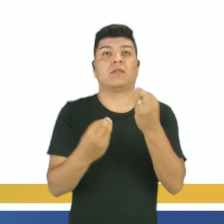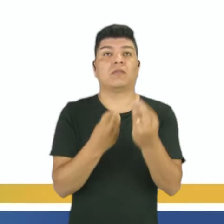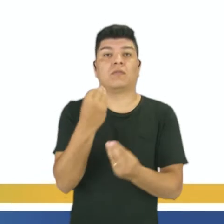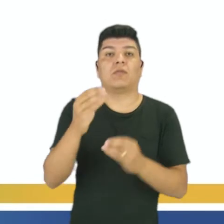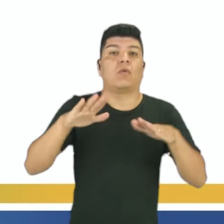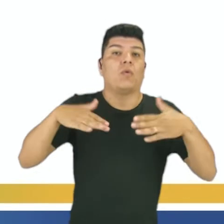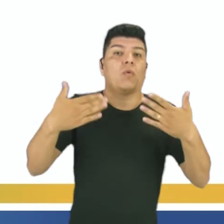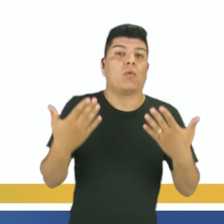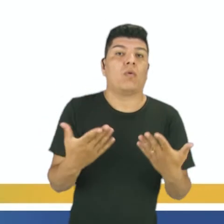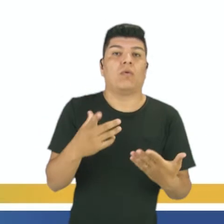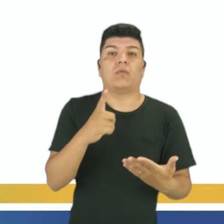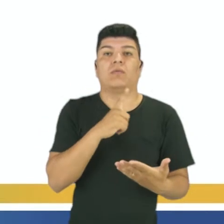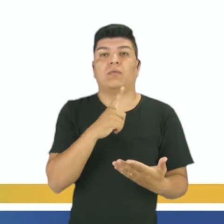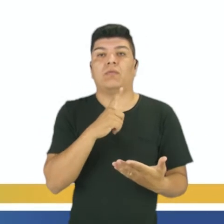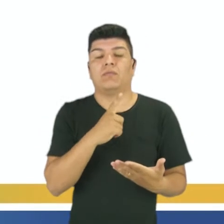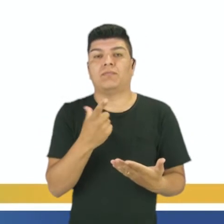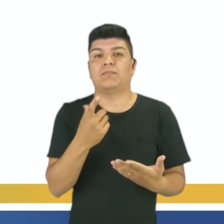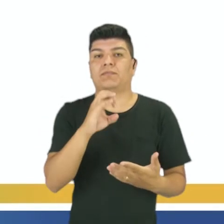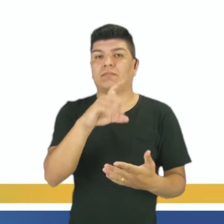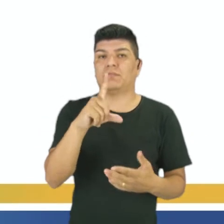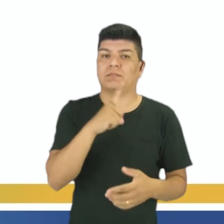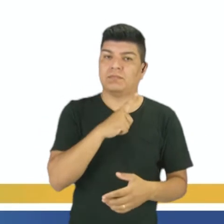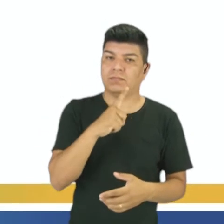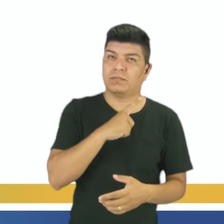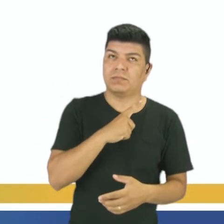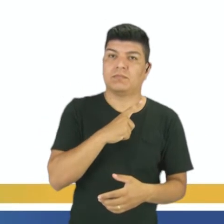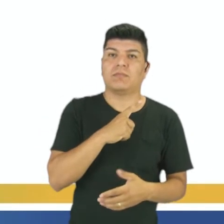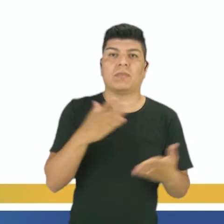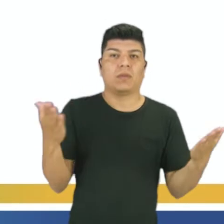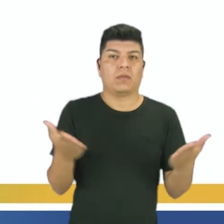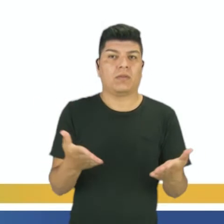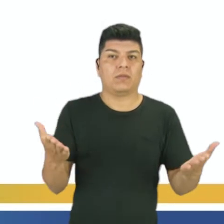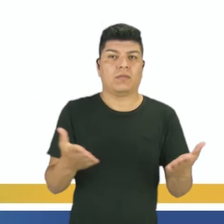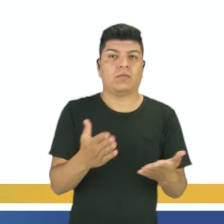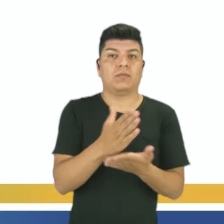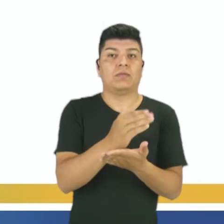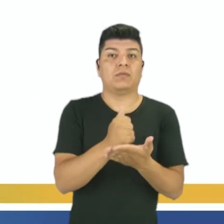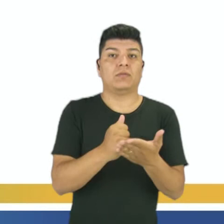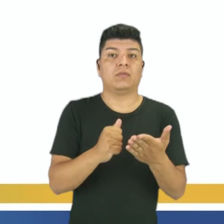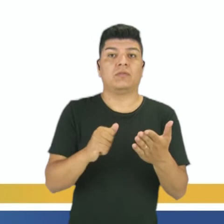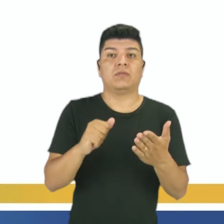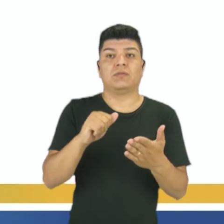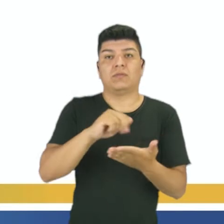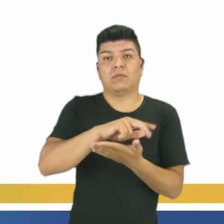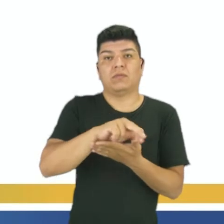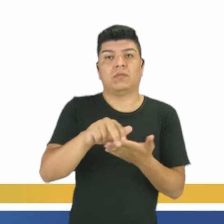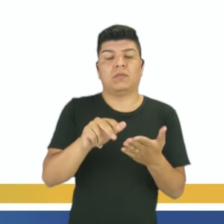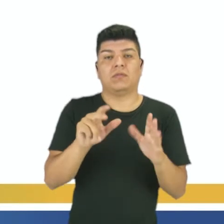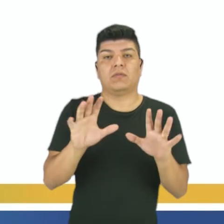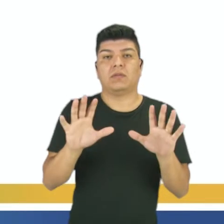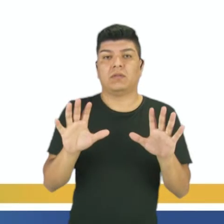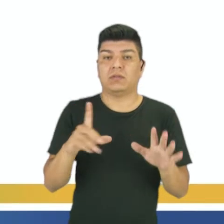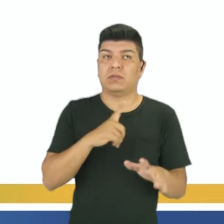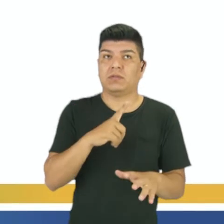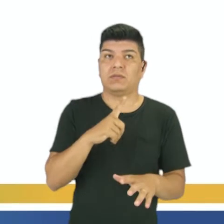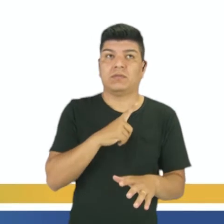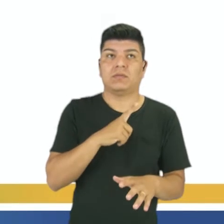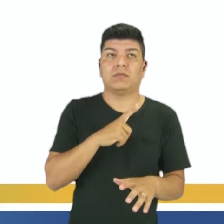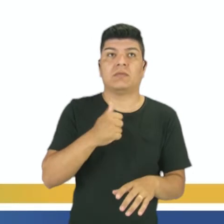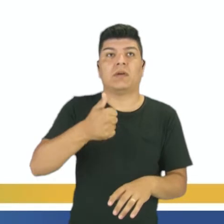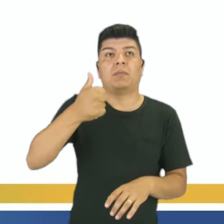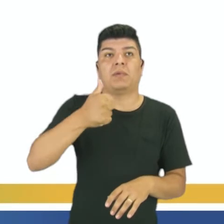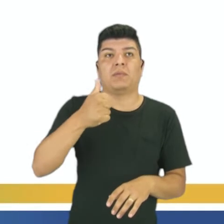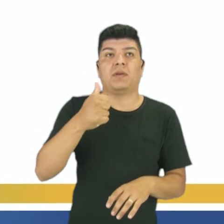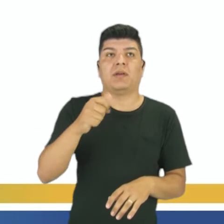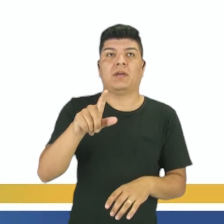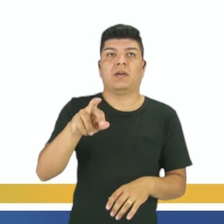quais são os tipos de crônica que existem? Atualmente ela se dividiu em alguns tipos. Nós temos então a crônica